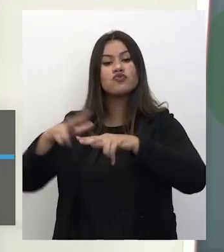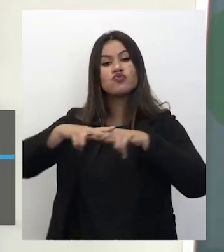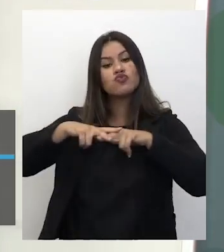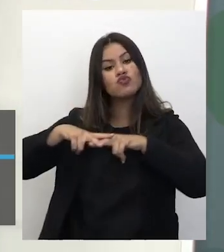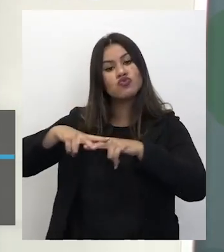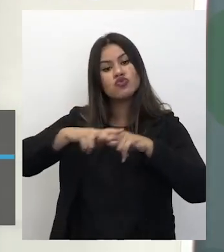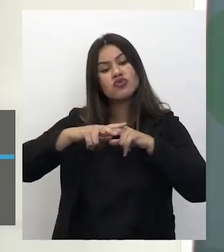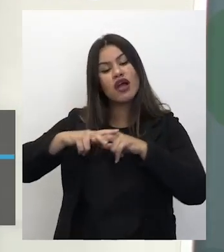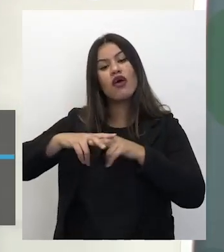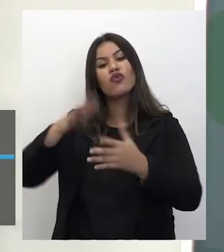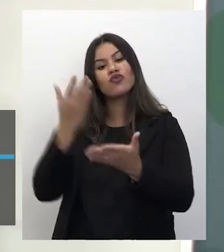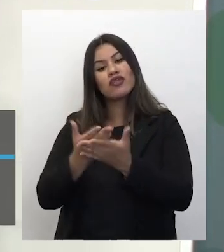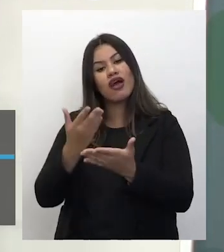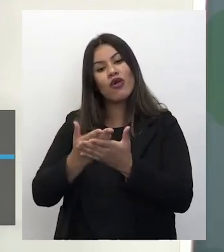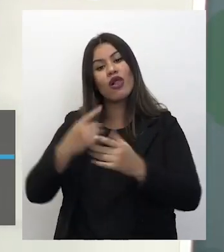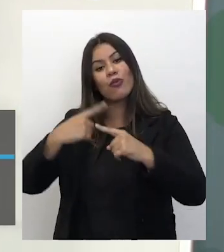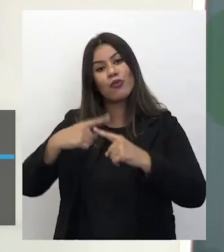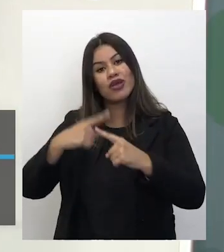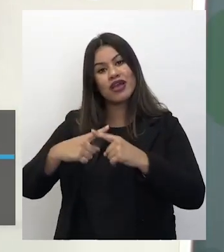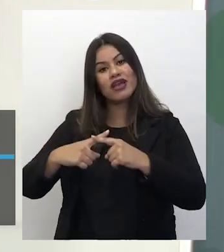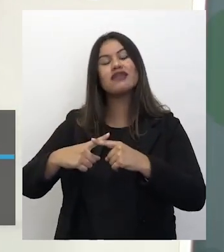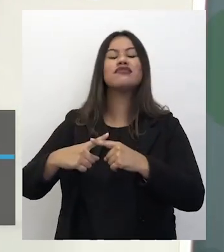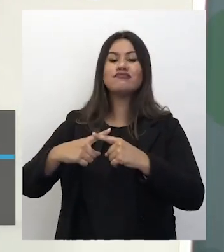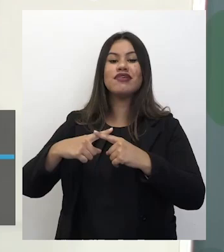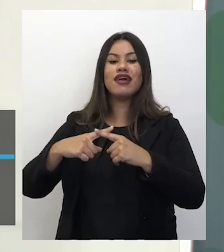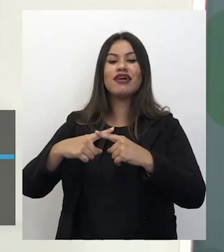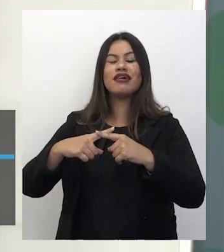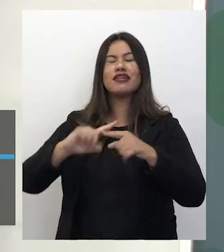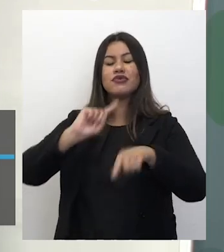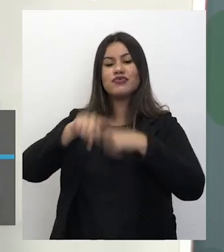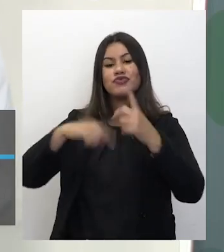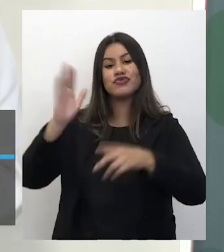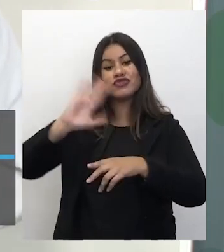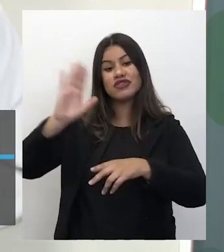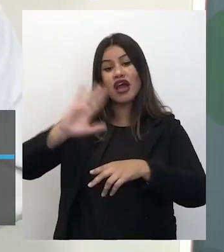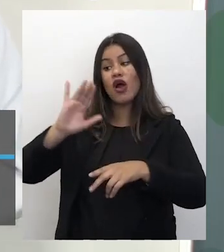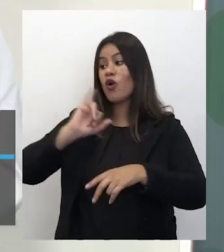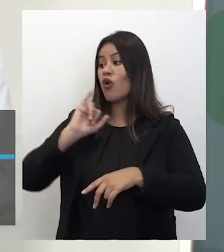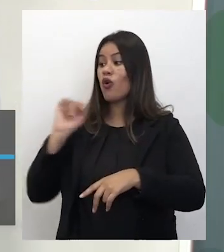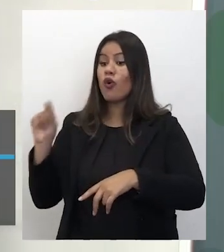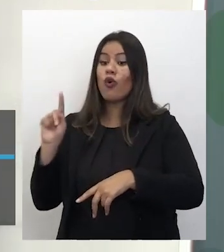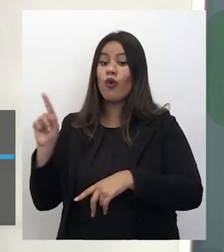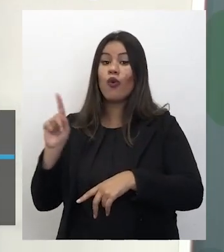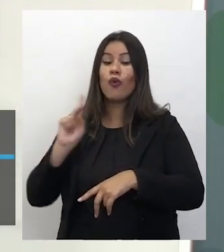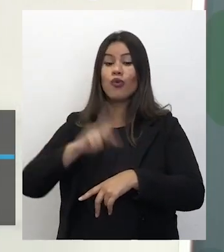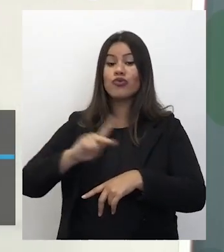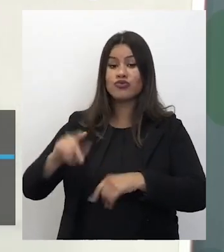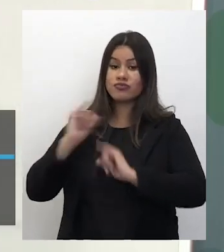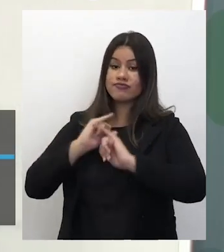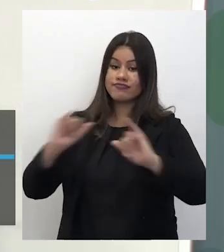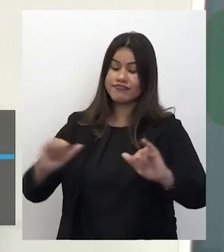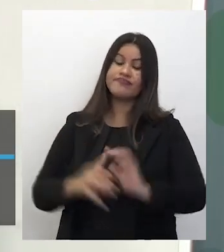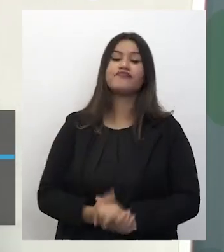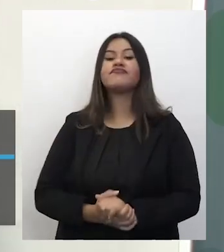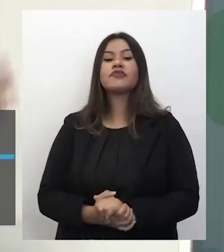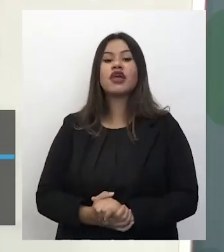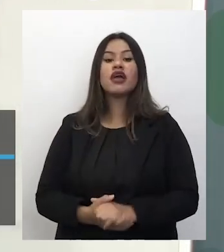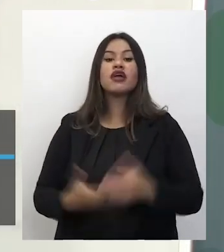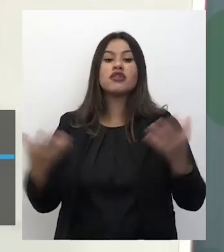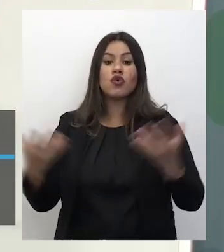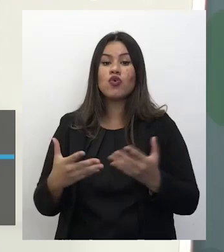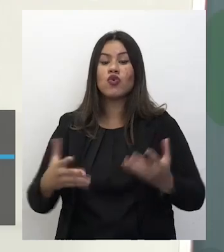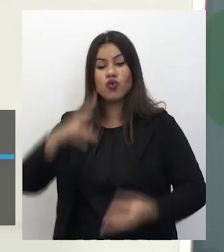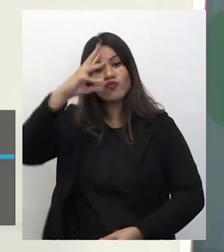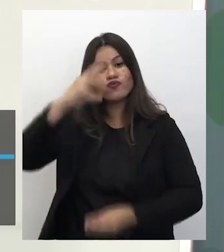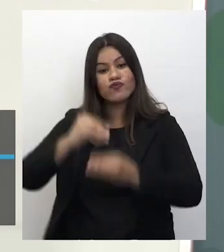vou me despedir porque o professor ainda tem um recado para dar para vocês. Tá? Então a sistematização da aula é o seguinte, o que nós podemos definir aí